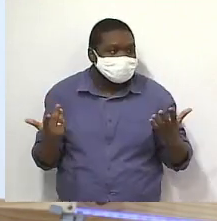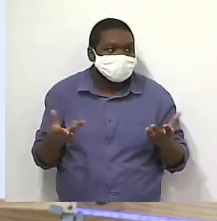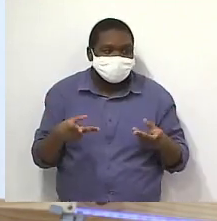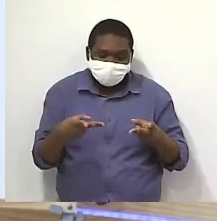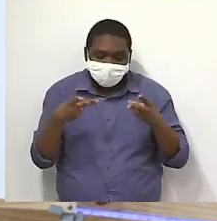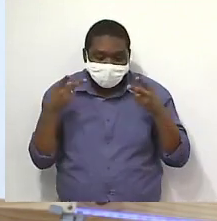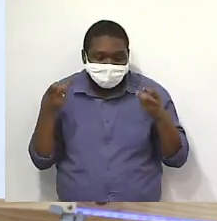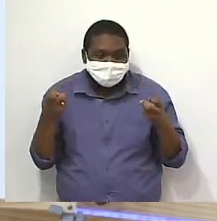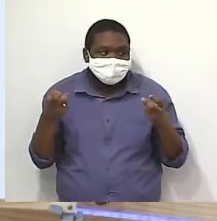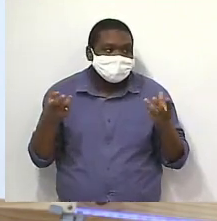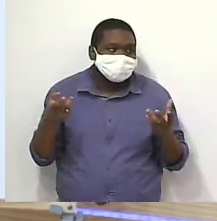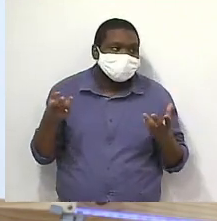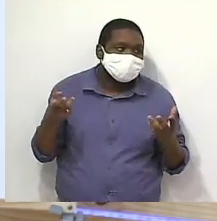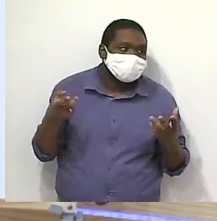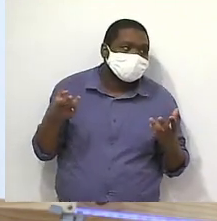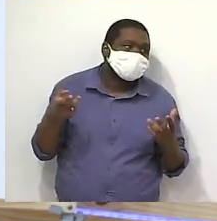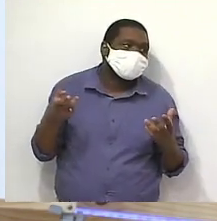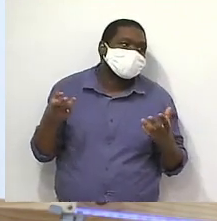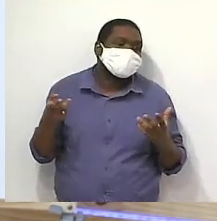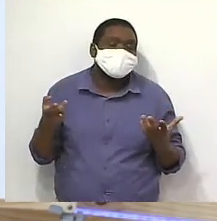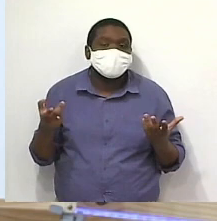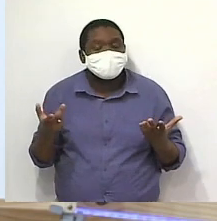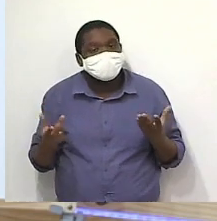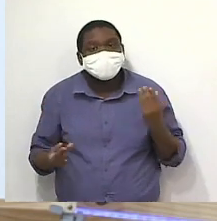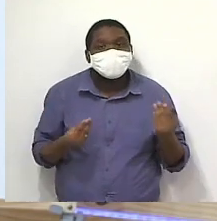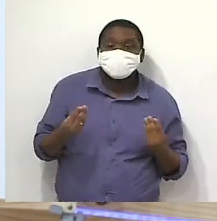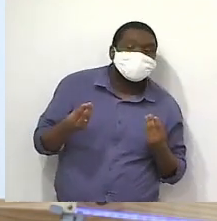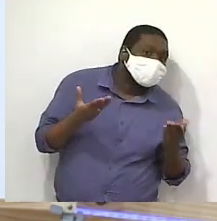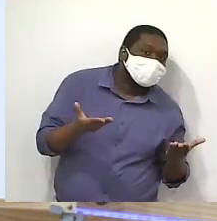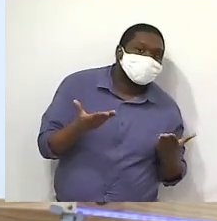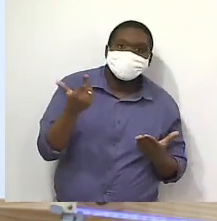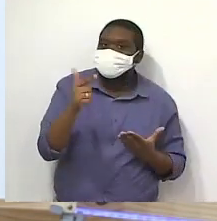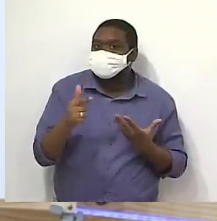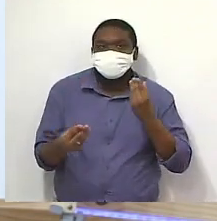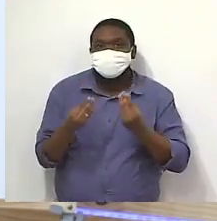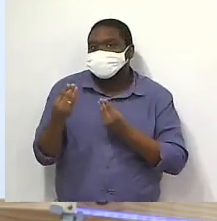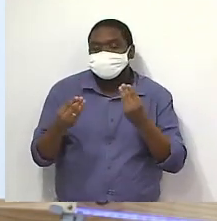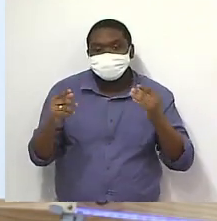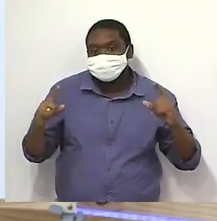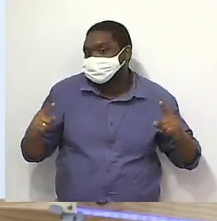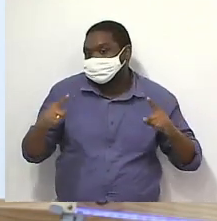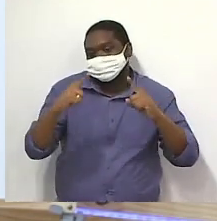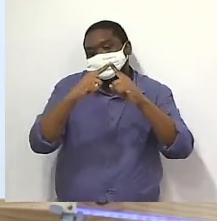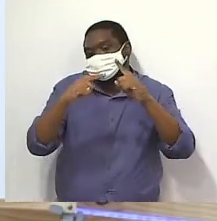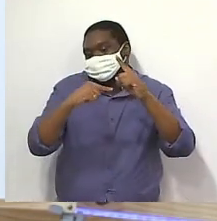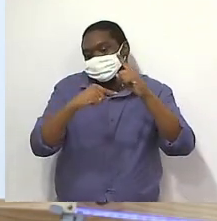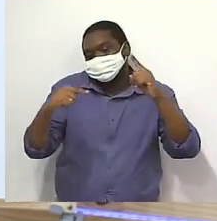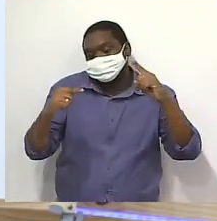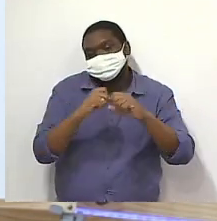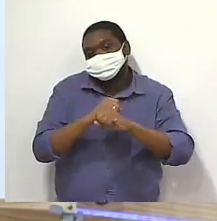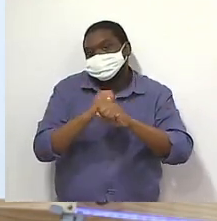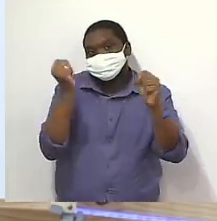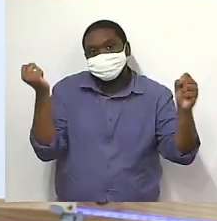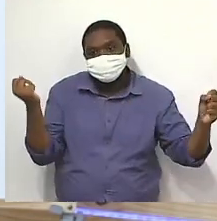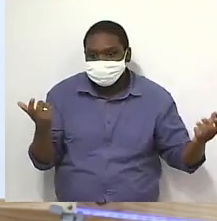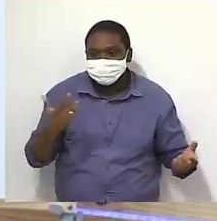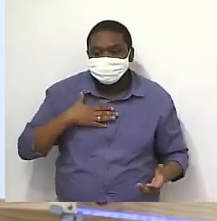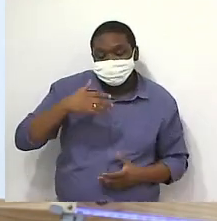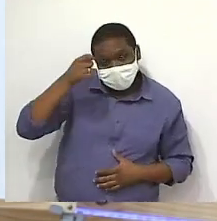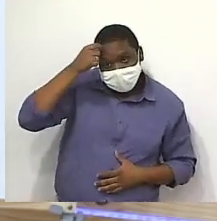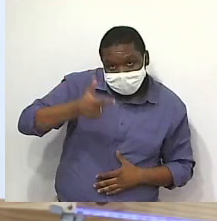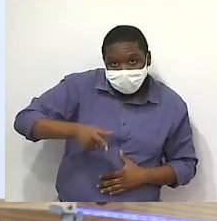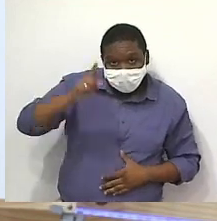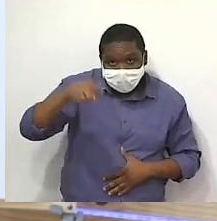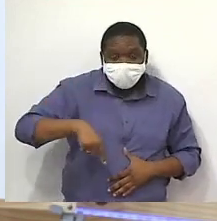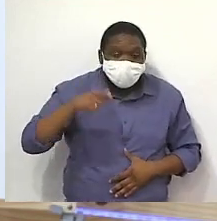vir para cá, quando esse raio vir para cá, ele não vai formar um triângulo. Se a minha ideia era formar o triângulo,